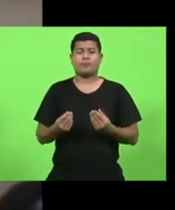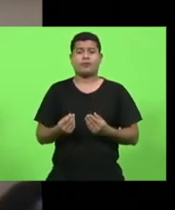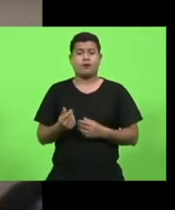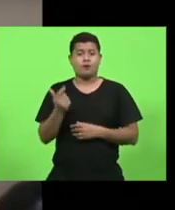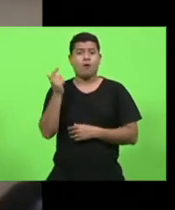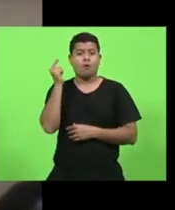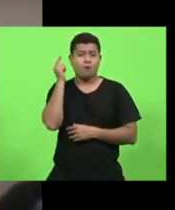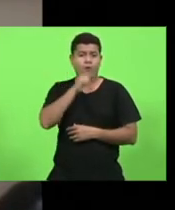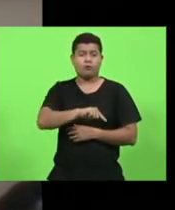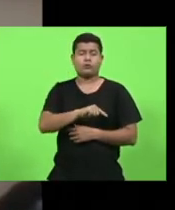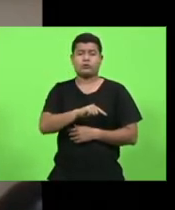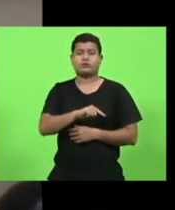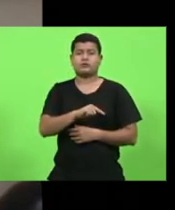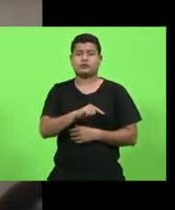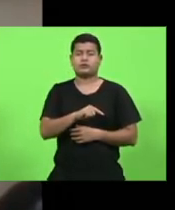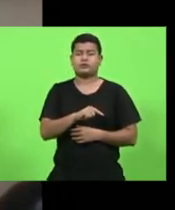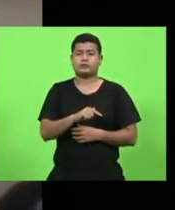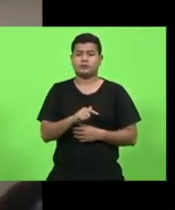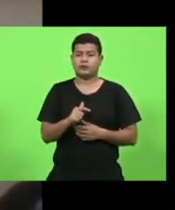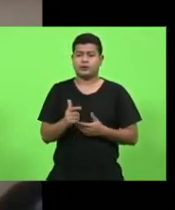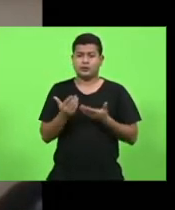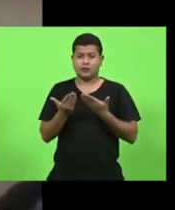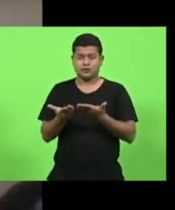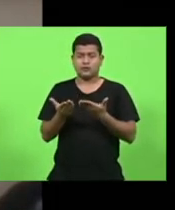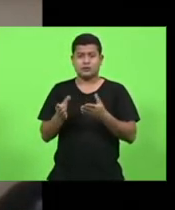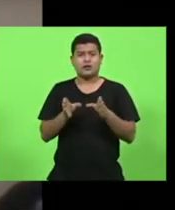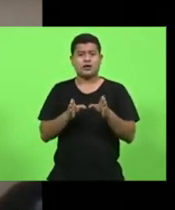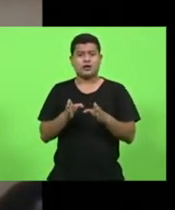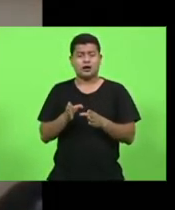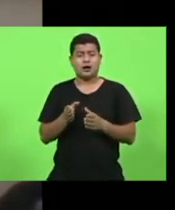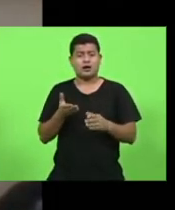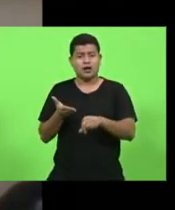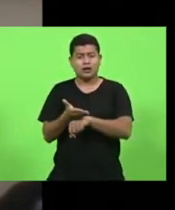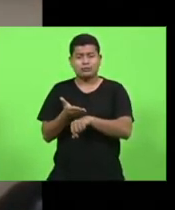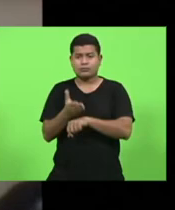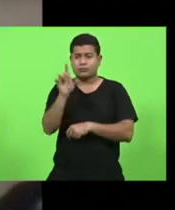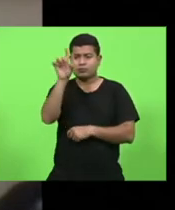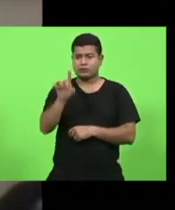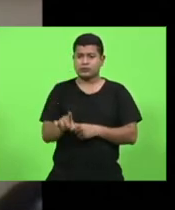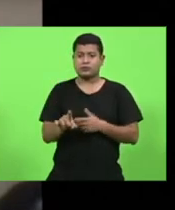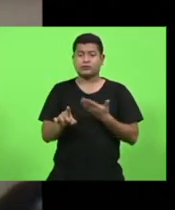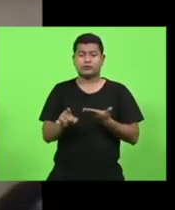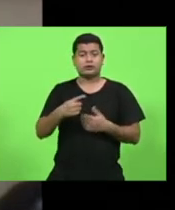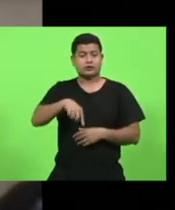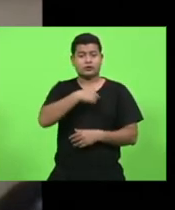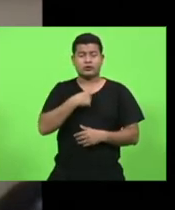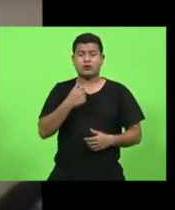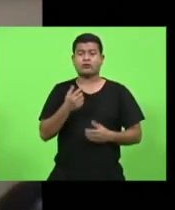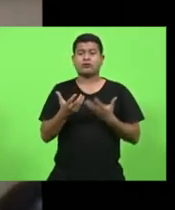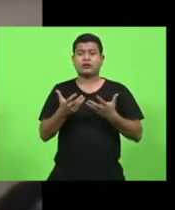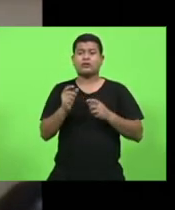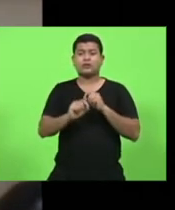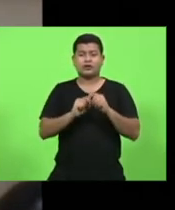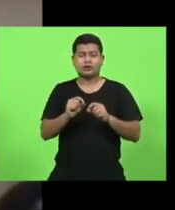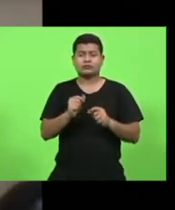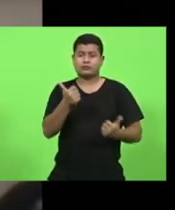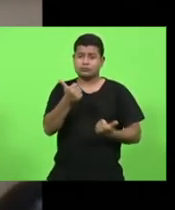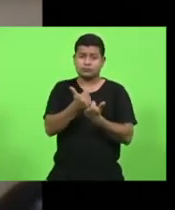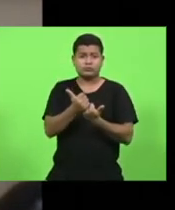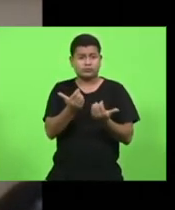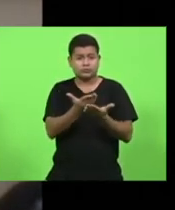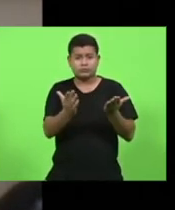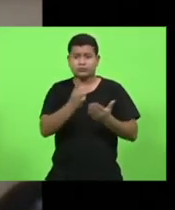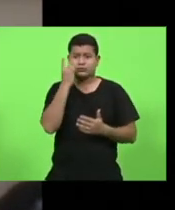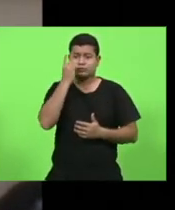sejam efetivados esses direitos, e contamos com o apoio dos senhores deputados nessa luta, doutor Vicente,